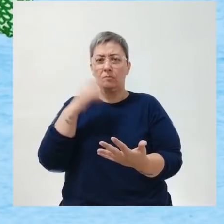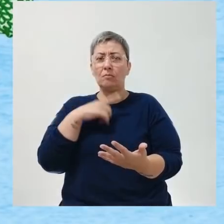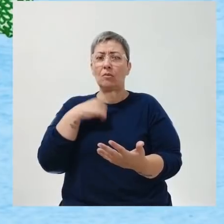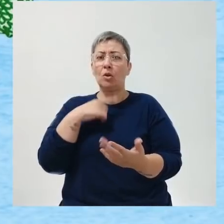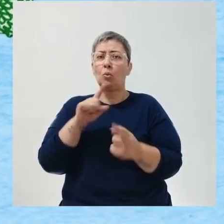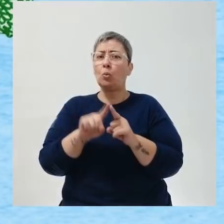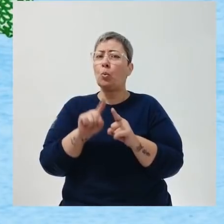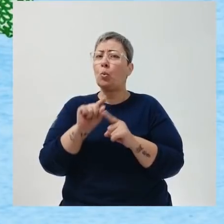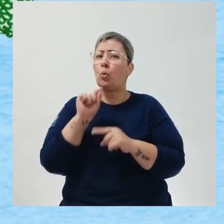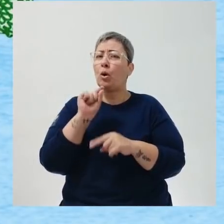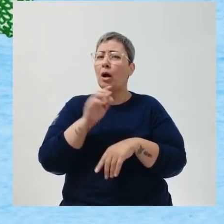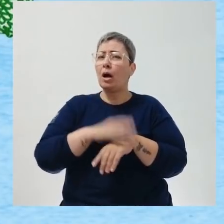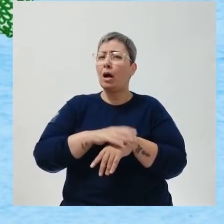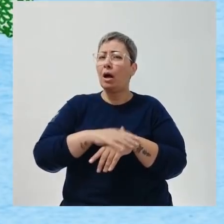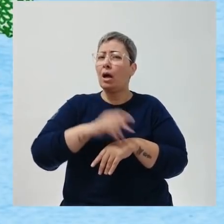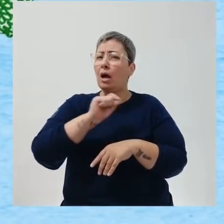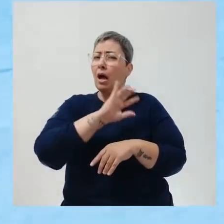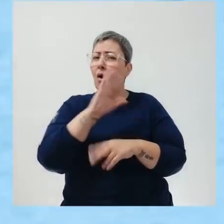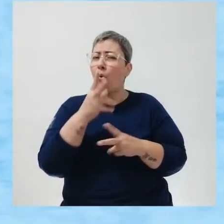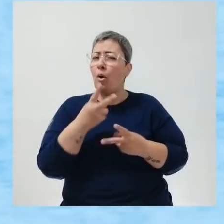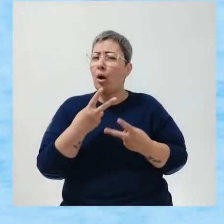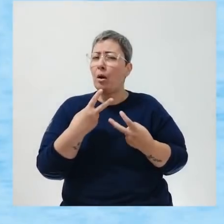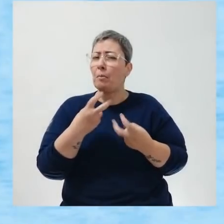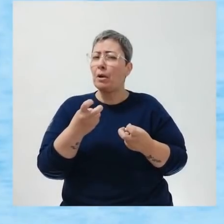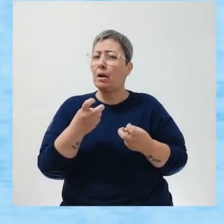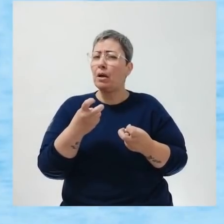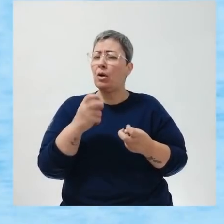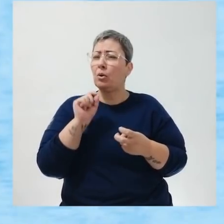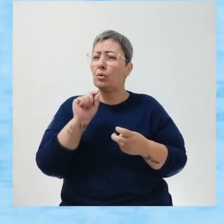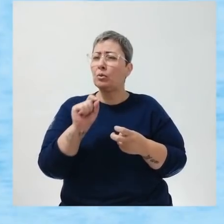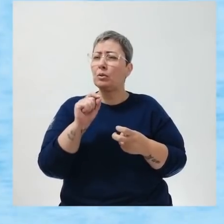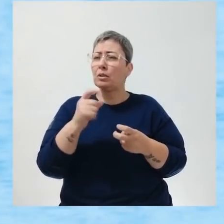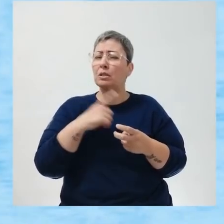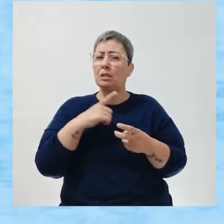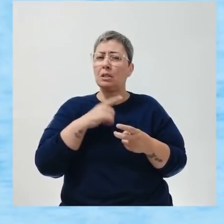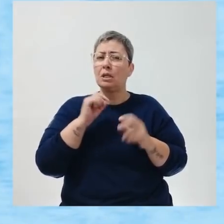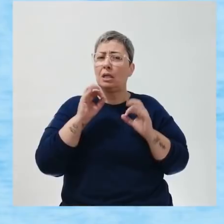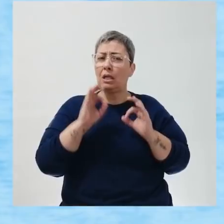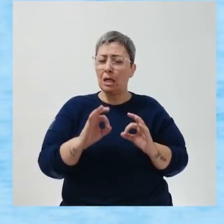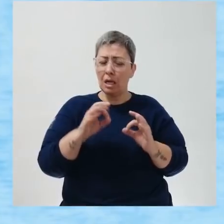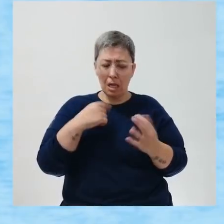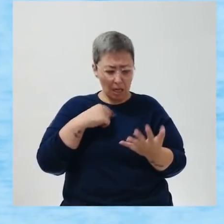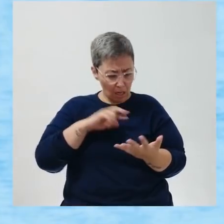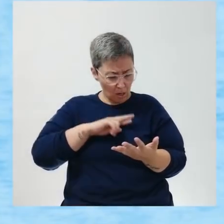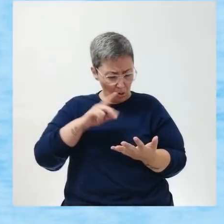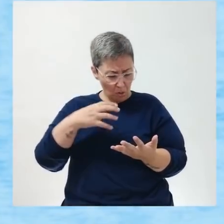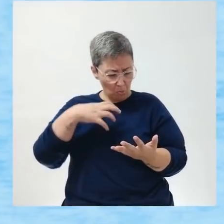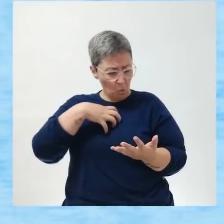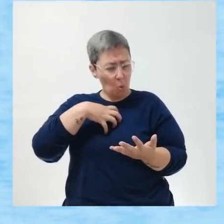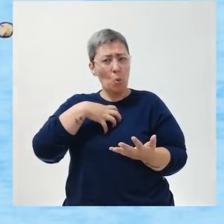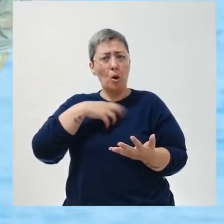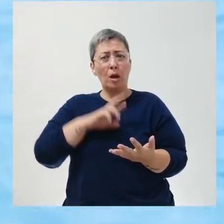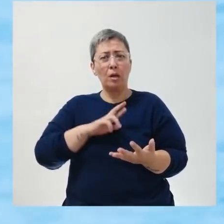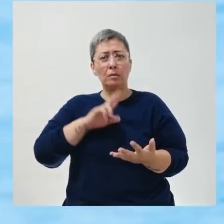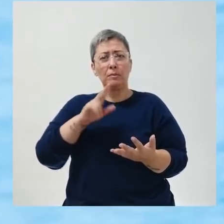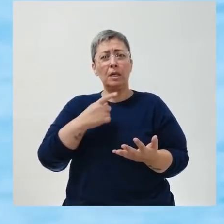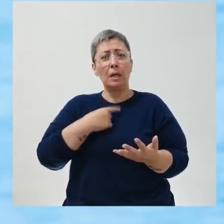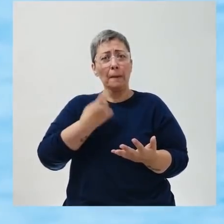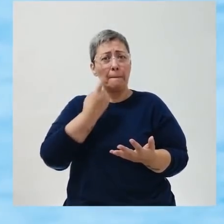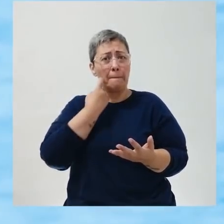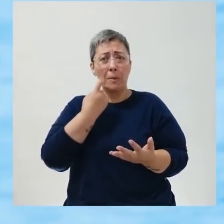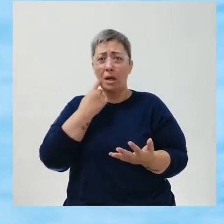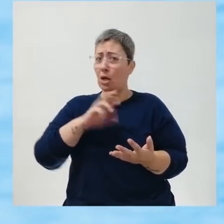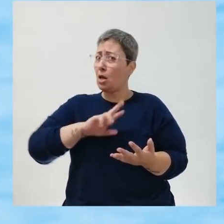fez com que percebesse quem ele realmente era. Na sua essência, um peixe e